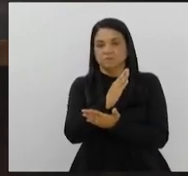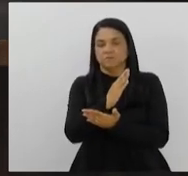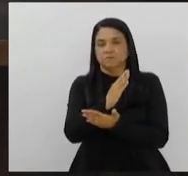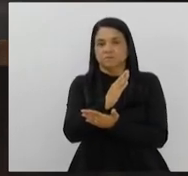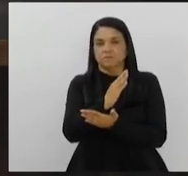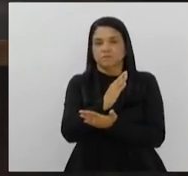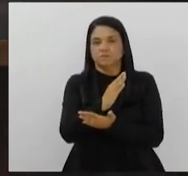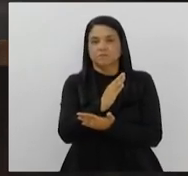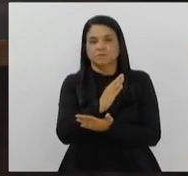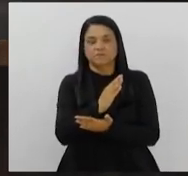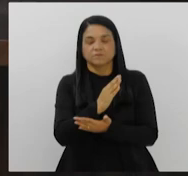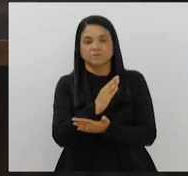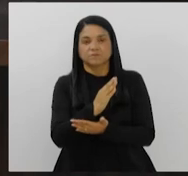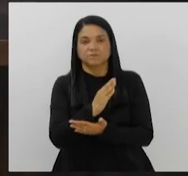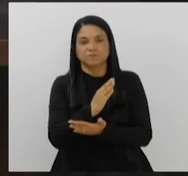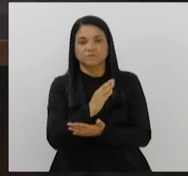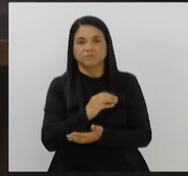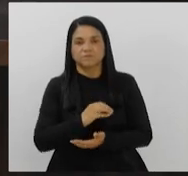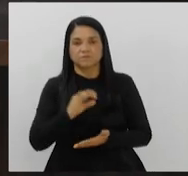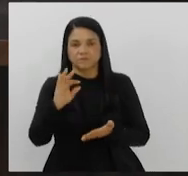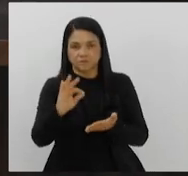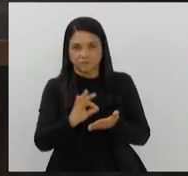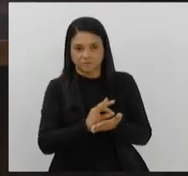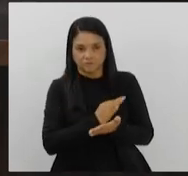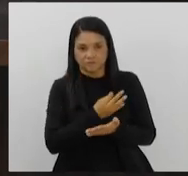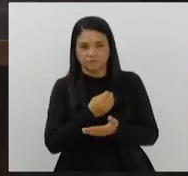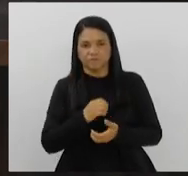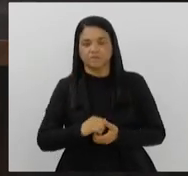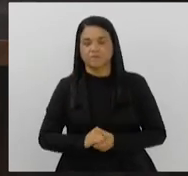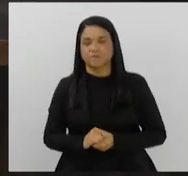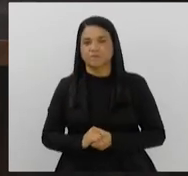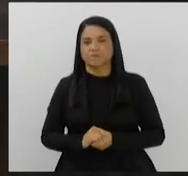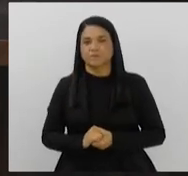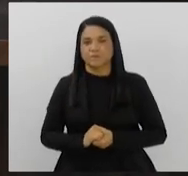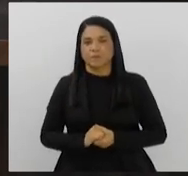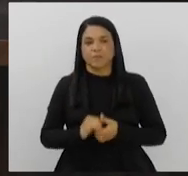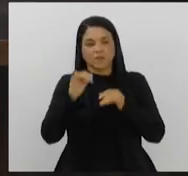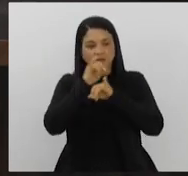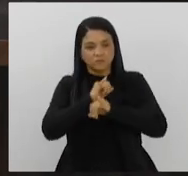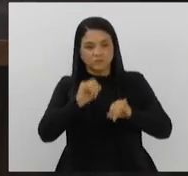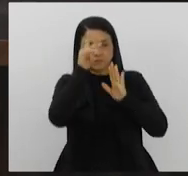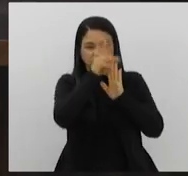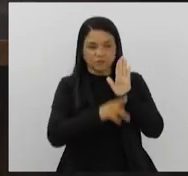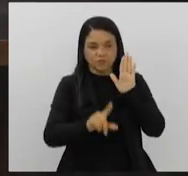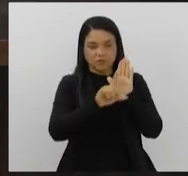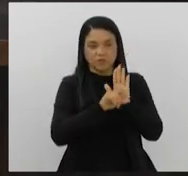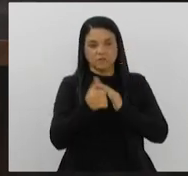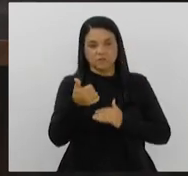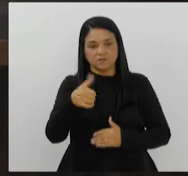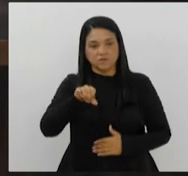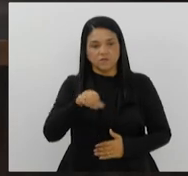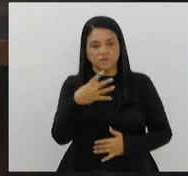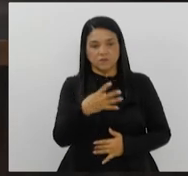estão, aprovado. Vai autógrafo. Anuncio, projeto de lei